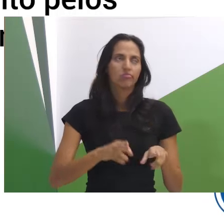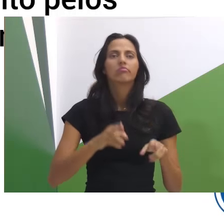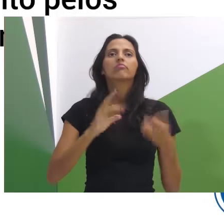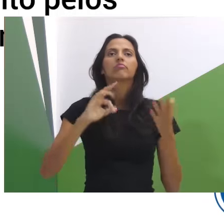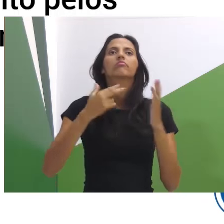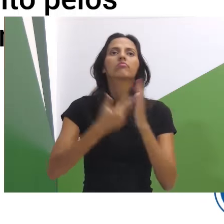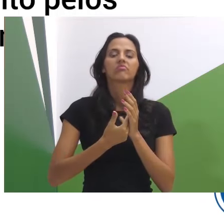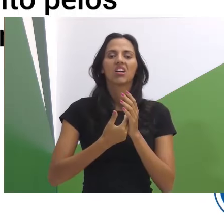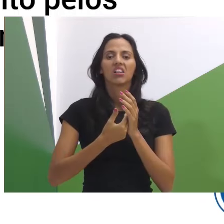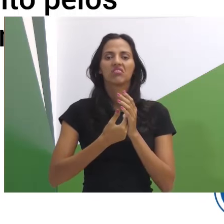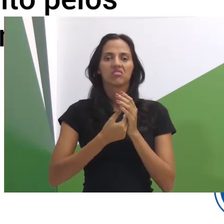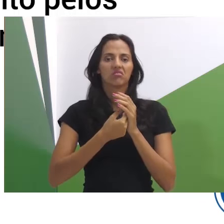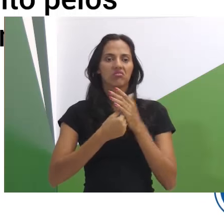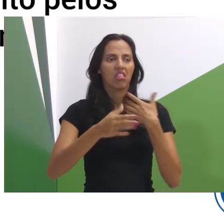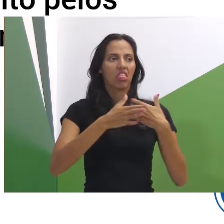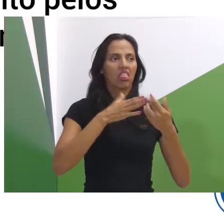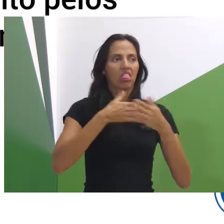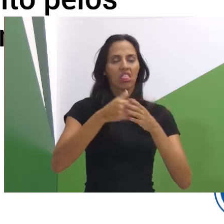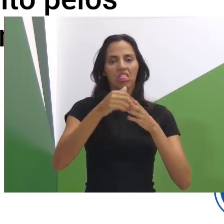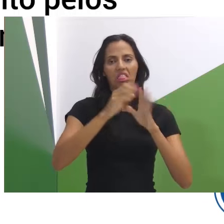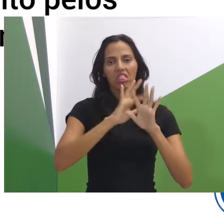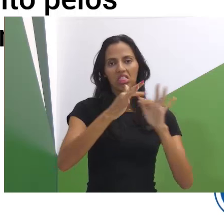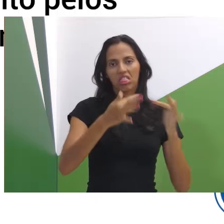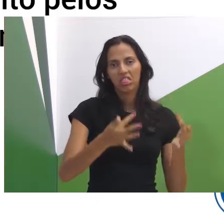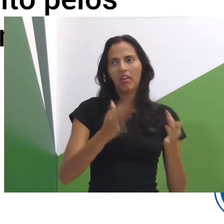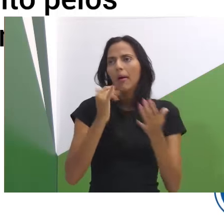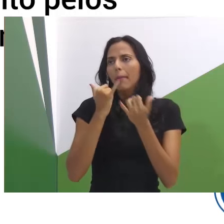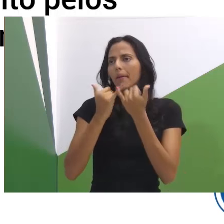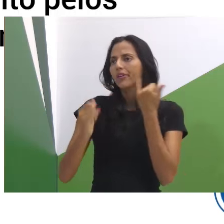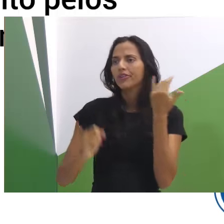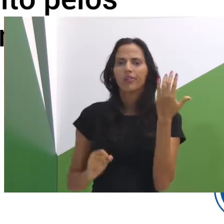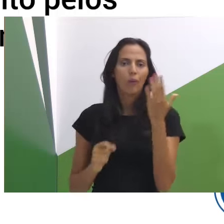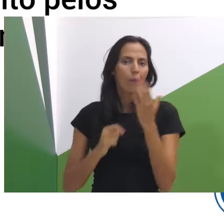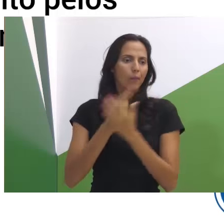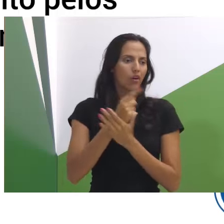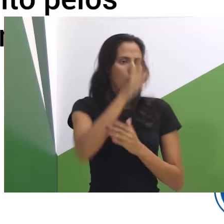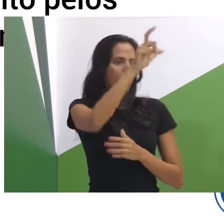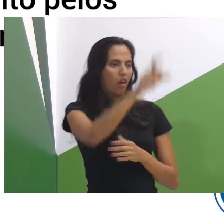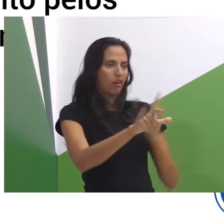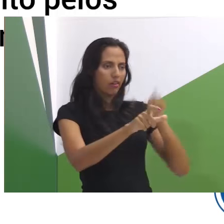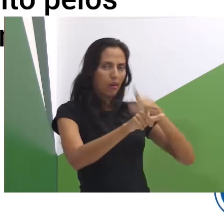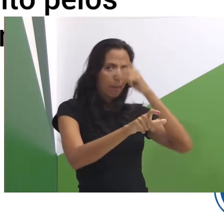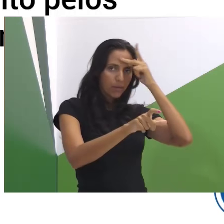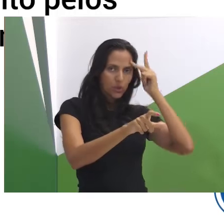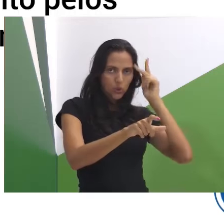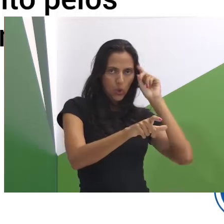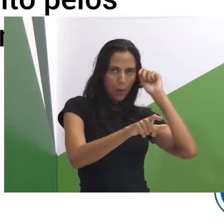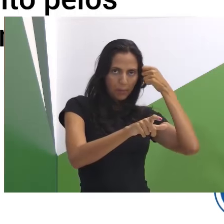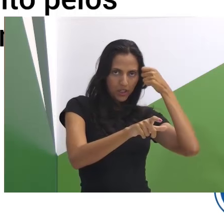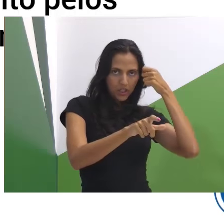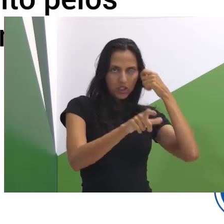conseguia comprar um escravo, era como se estivesse comprando um bem, como um carro hoje. Então, os